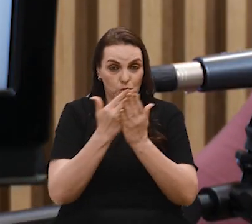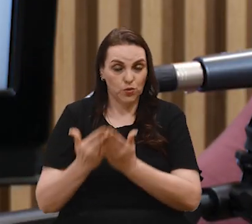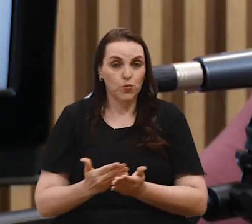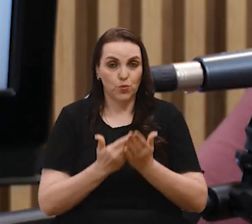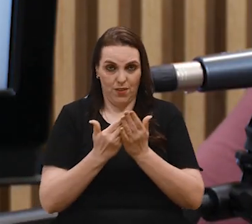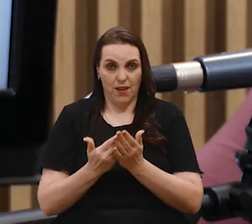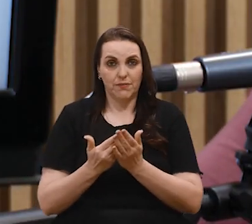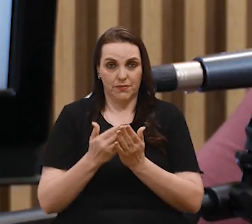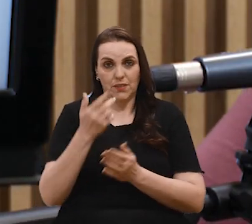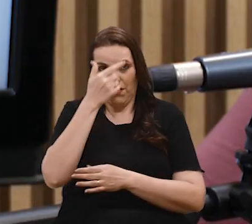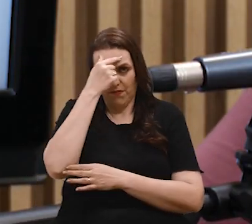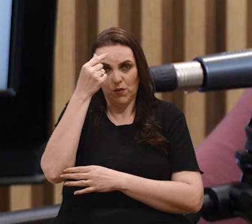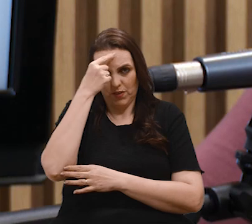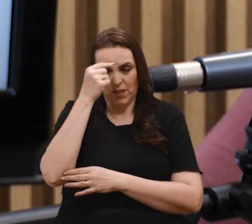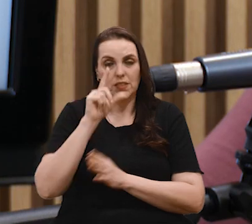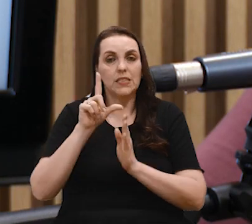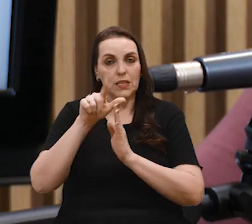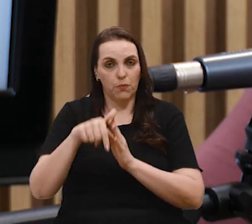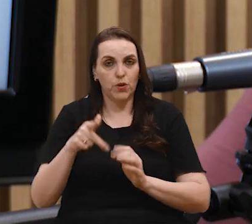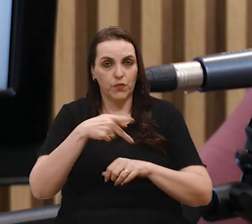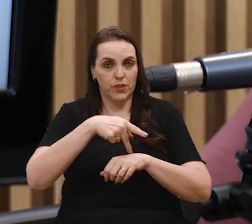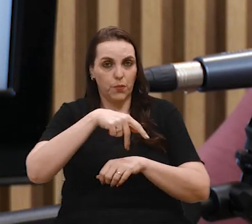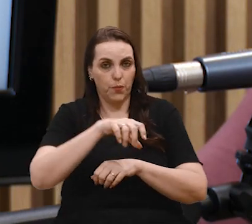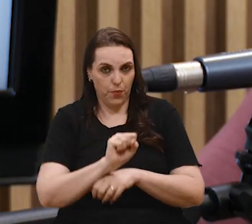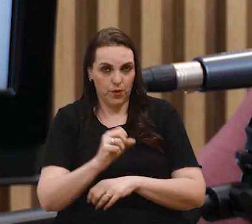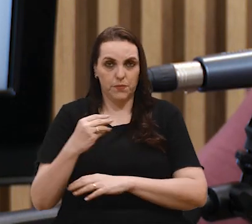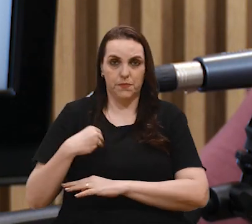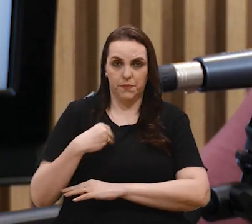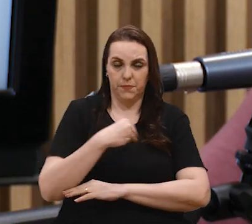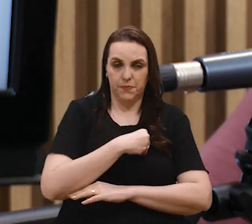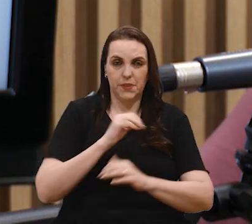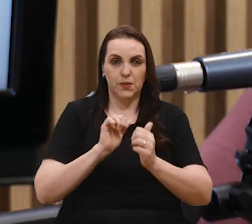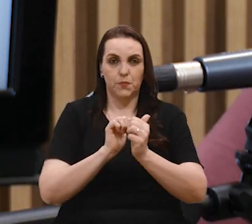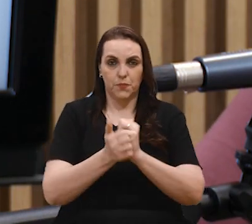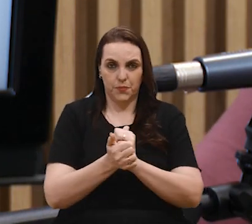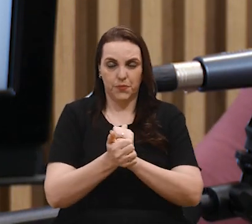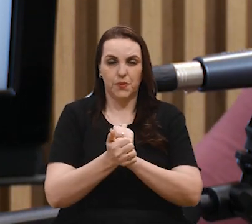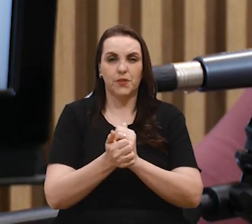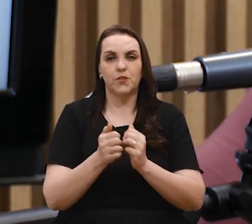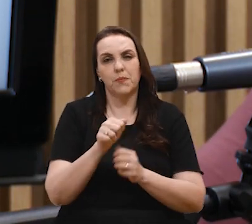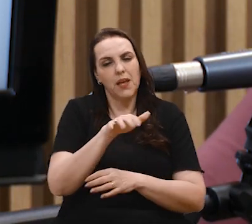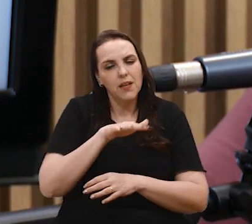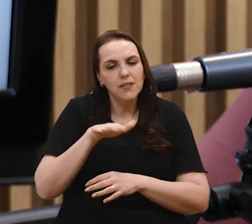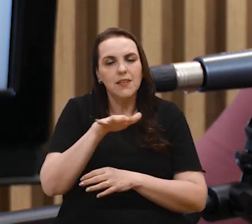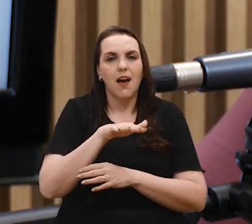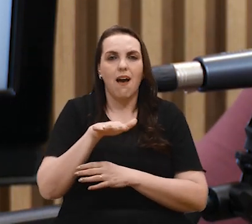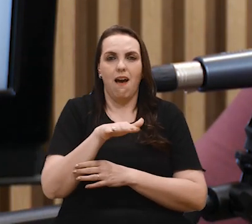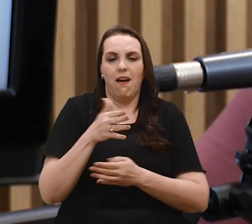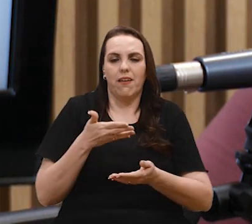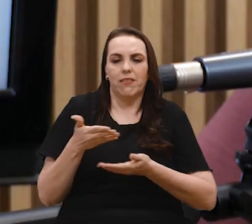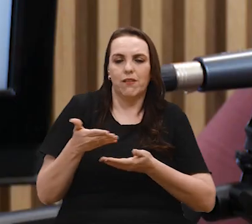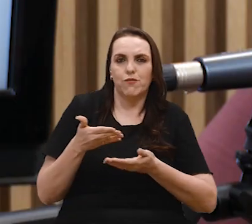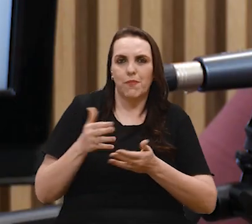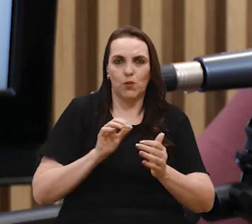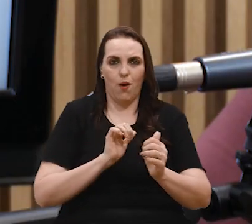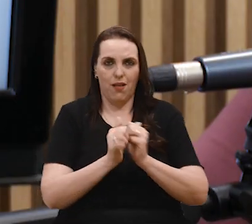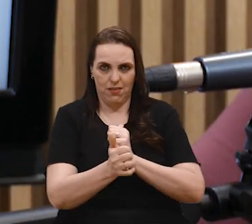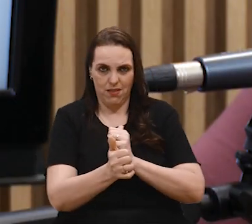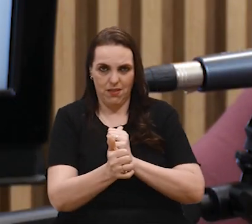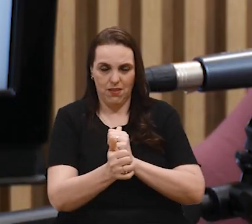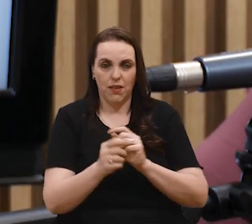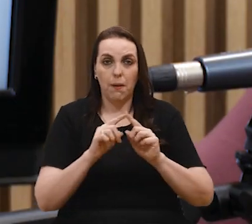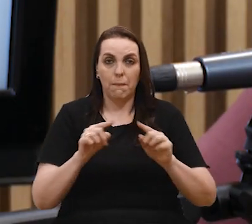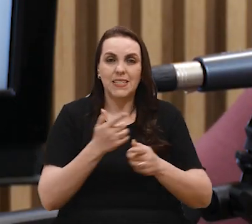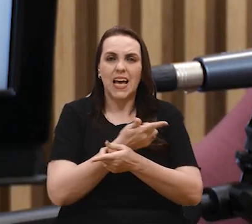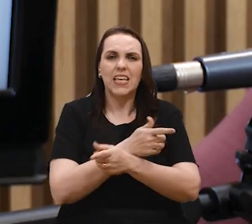faculdade, tá? Depois disso, então, eu me especializei em medicina do esporte, para ir para essa gama de atletas mesmo,